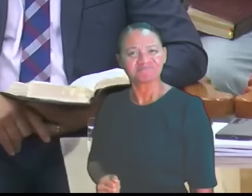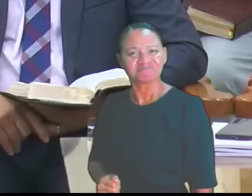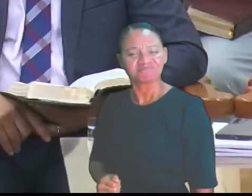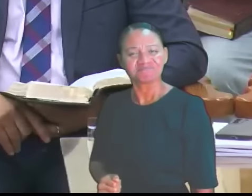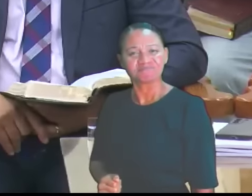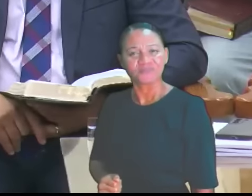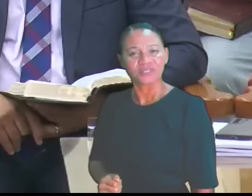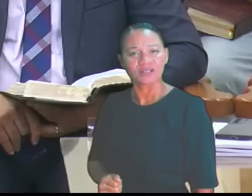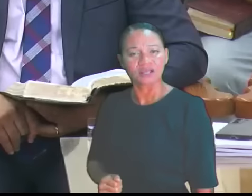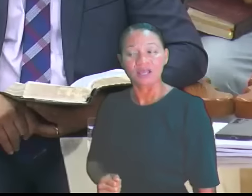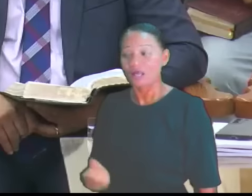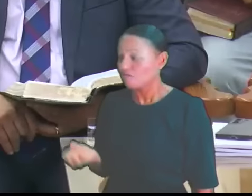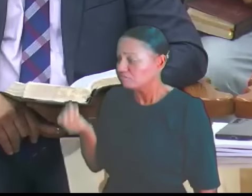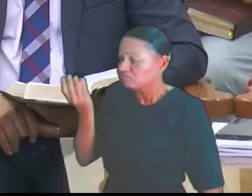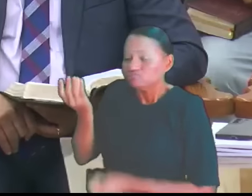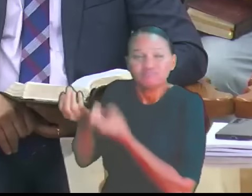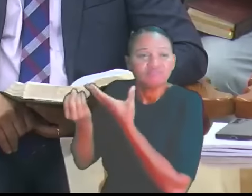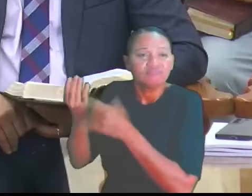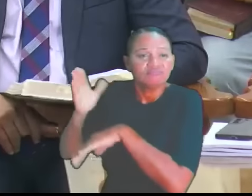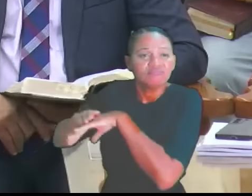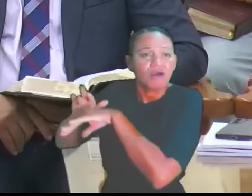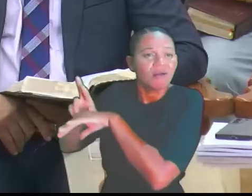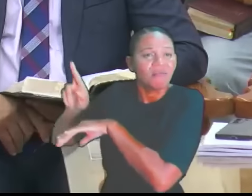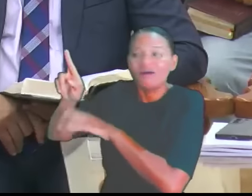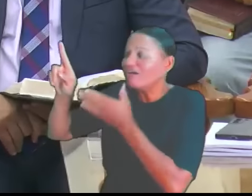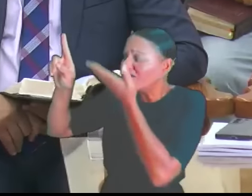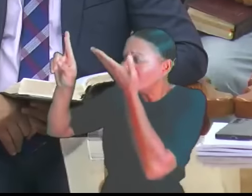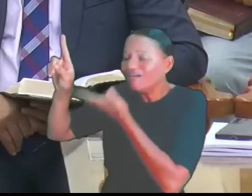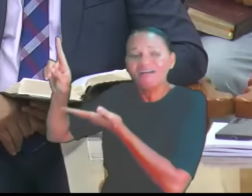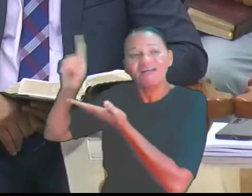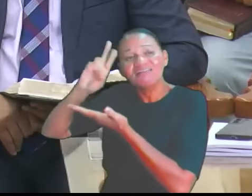A fonte é Ele.